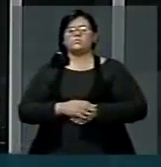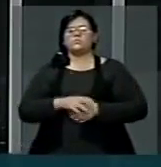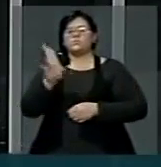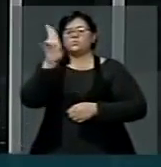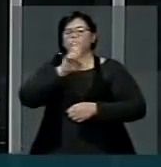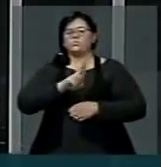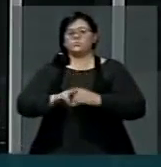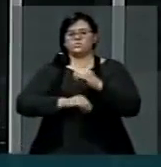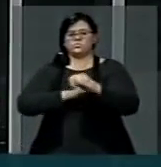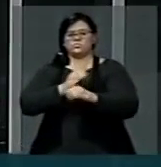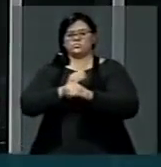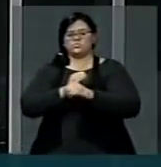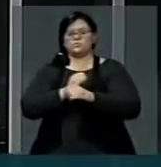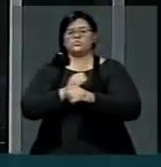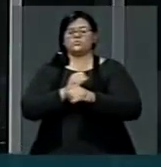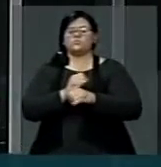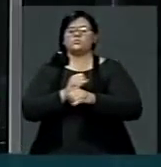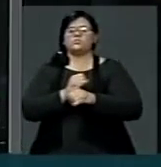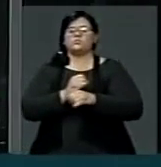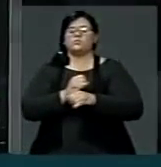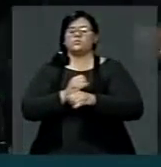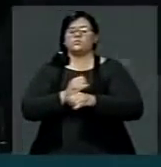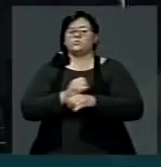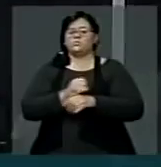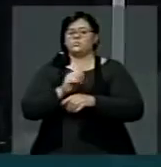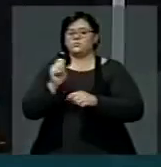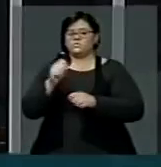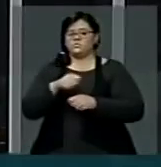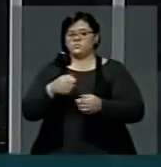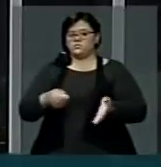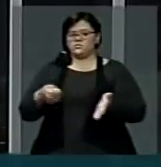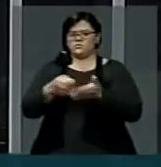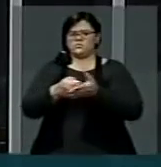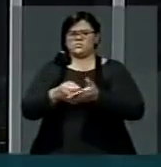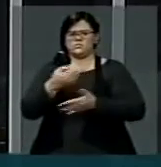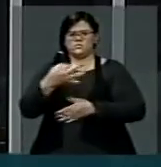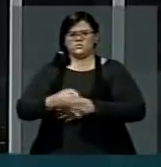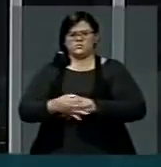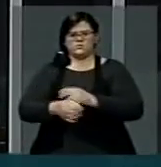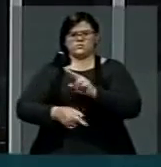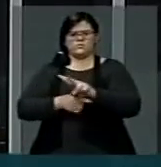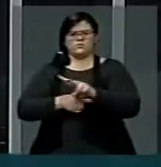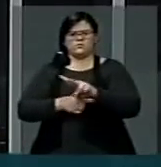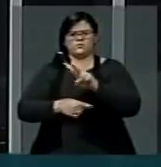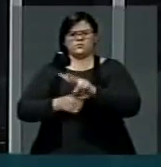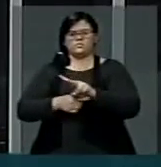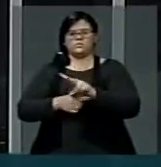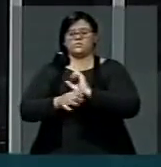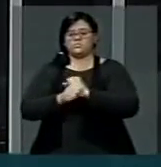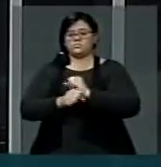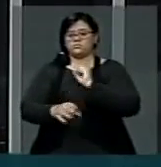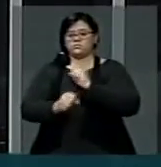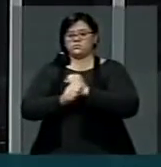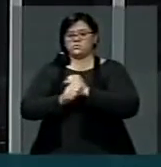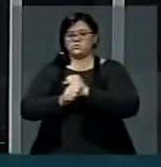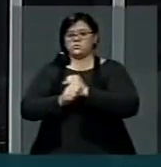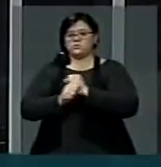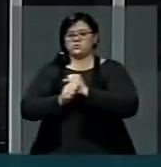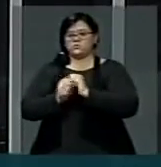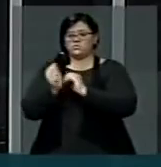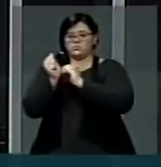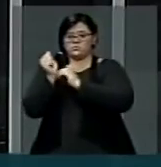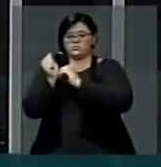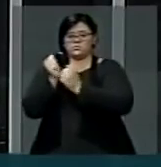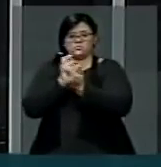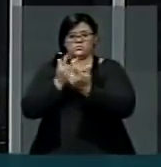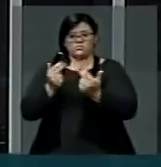internet, com medidas que garantam uma efetiva proteção dos dados. O